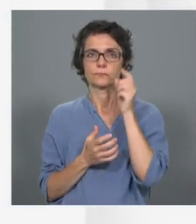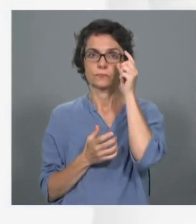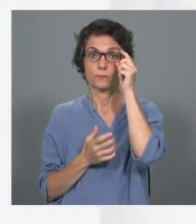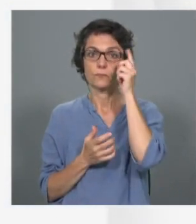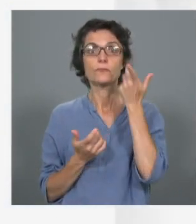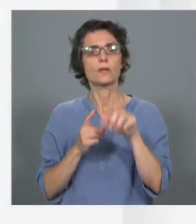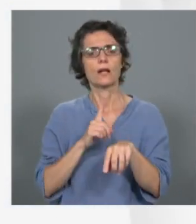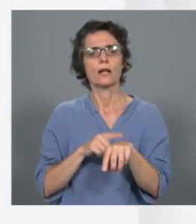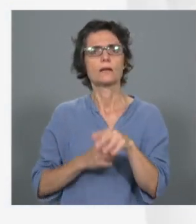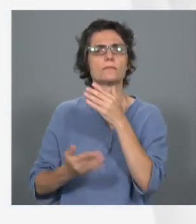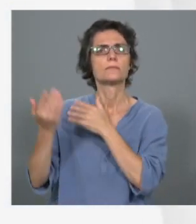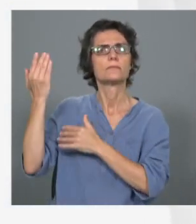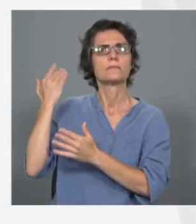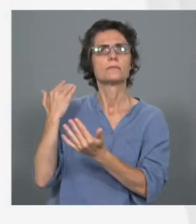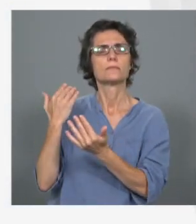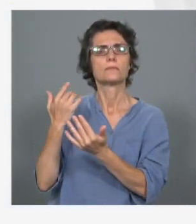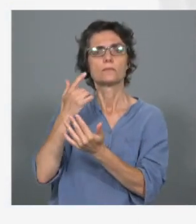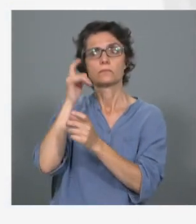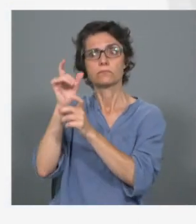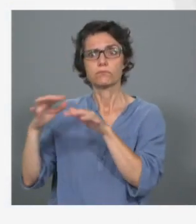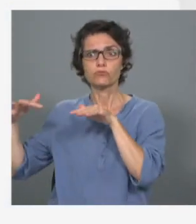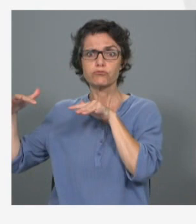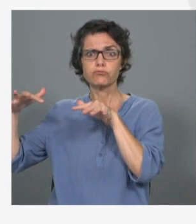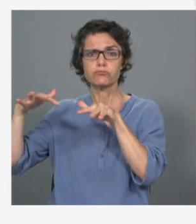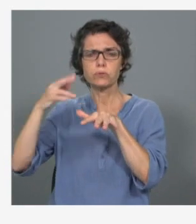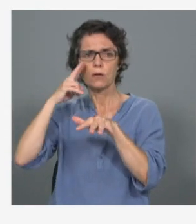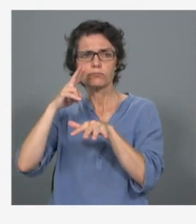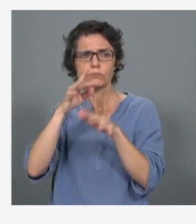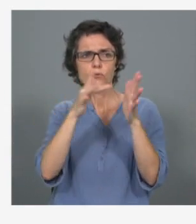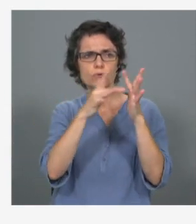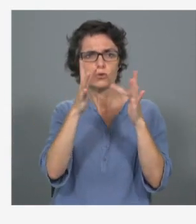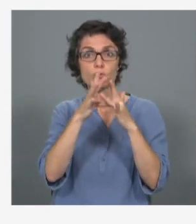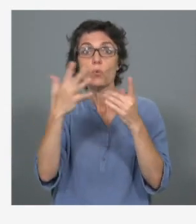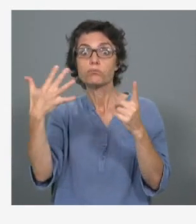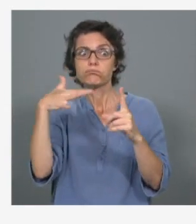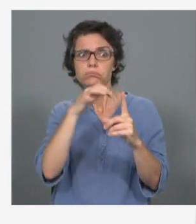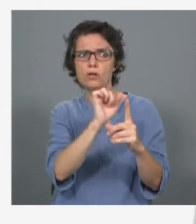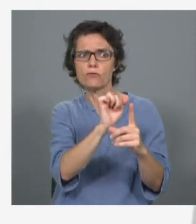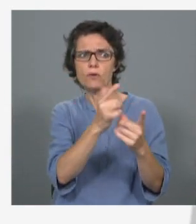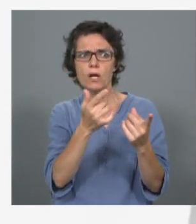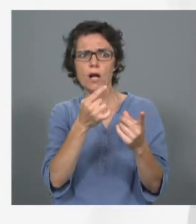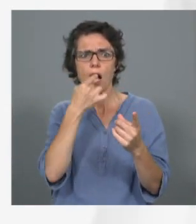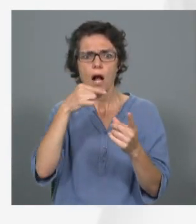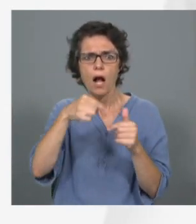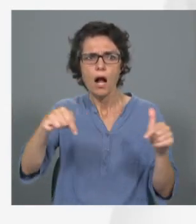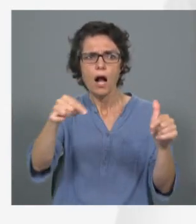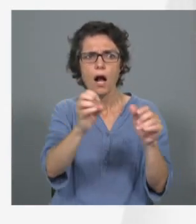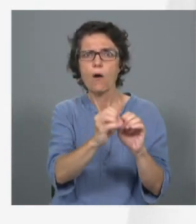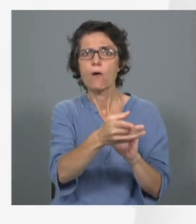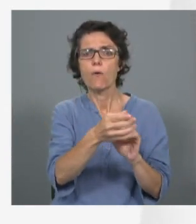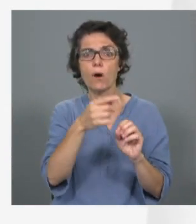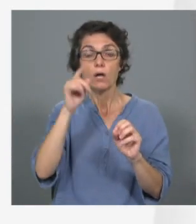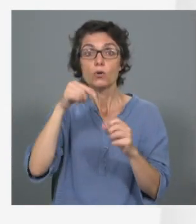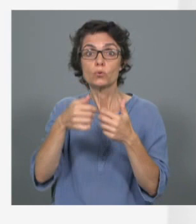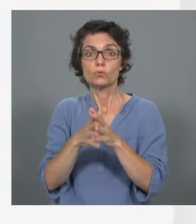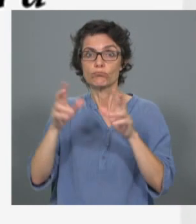Naquele tempo, quando a multidão viu que nem Jesus nem os seus discípulos estavam à beira do lago, subiram todos